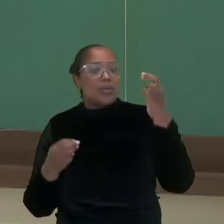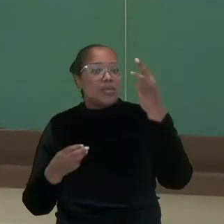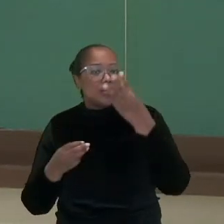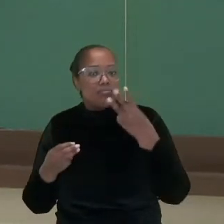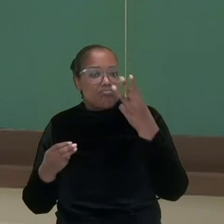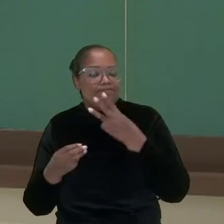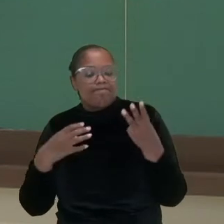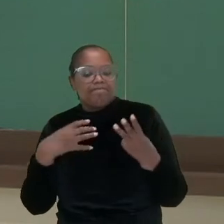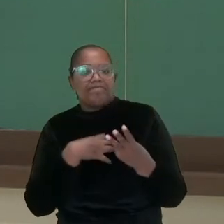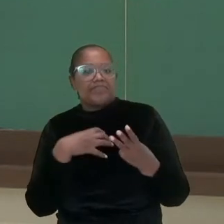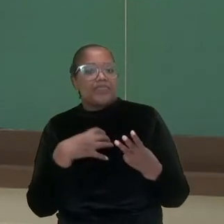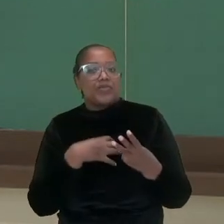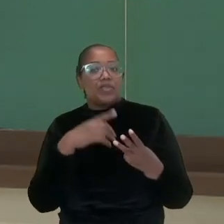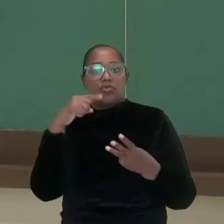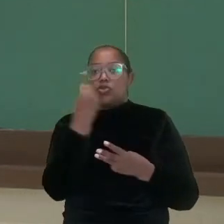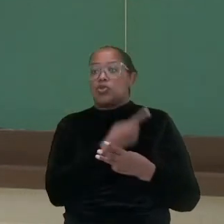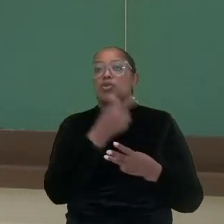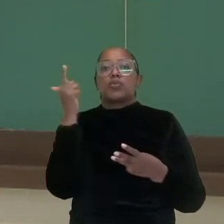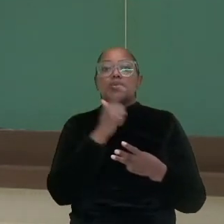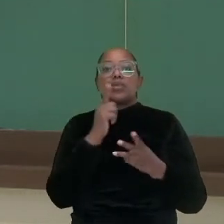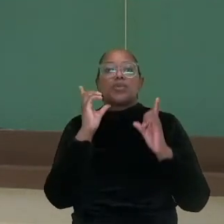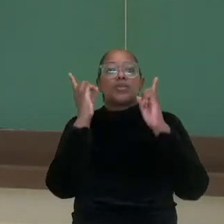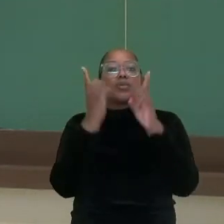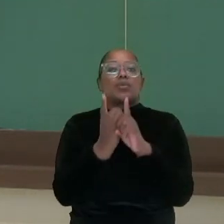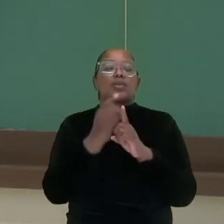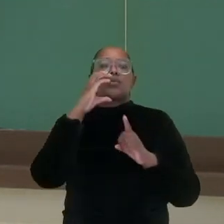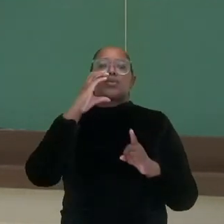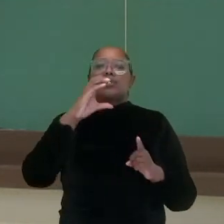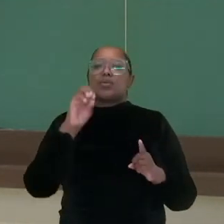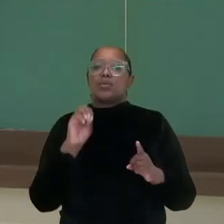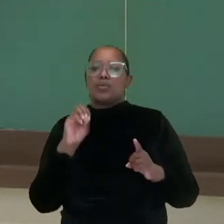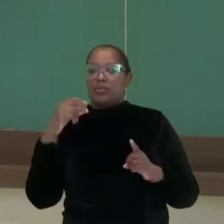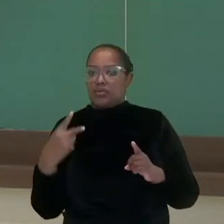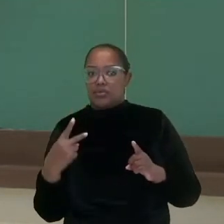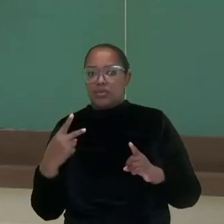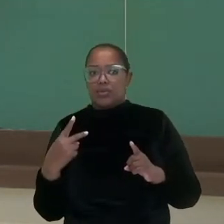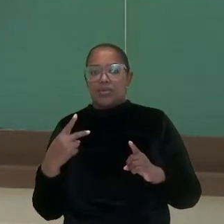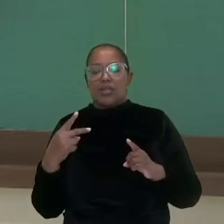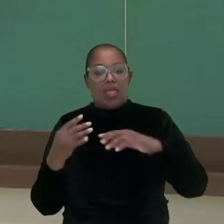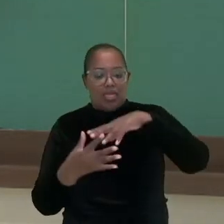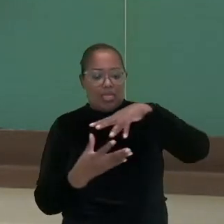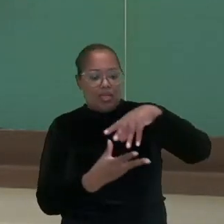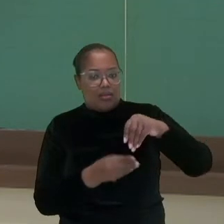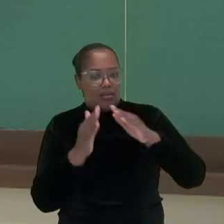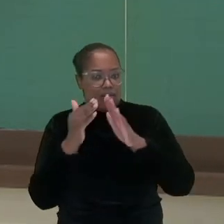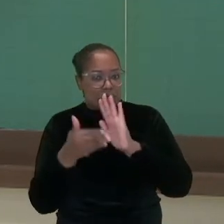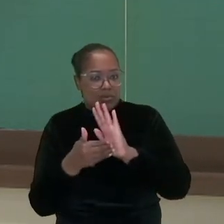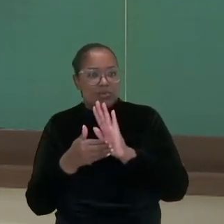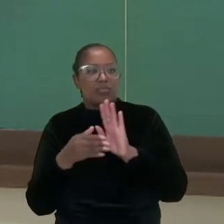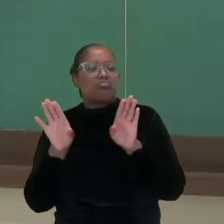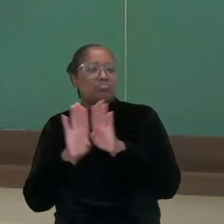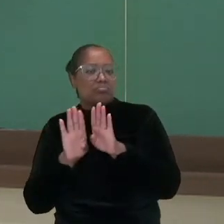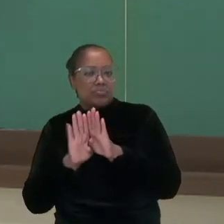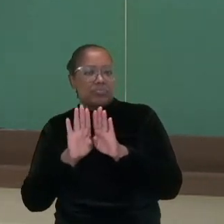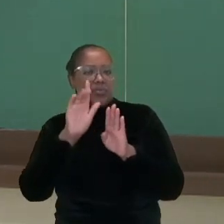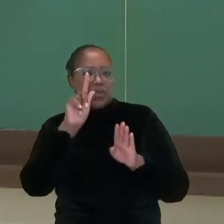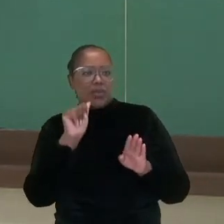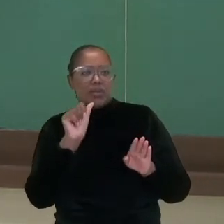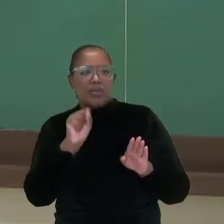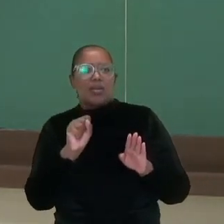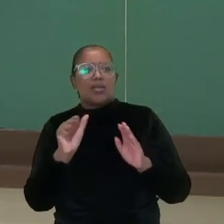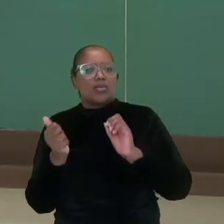Assim, o dióxido de carbono pertence à função química inorgânica chamada óxidos, e mais especificamente ele é um óxido